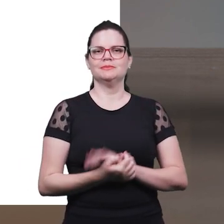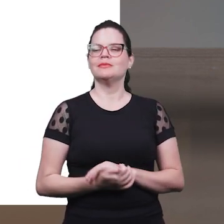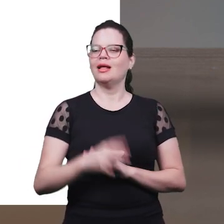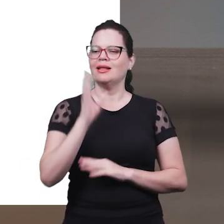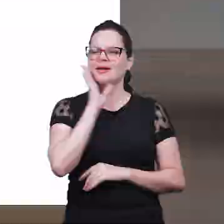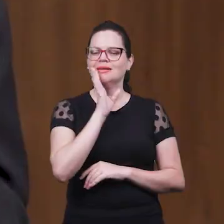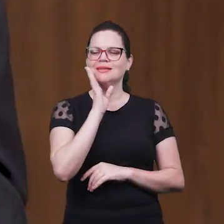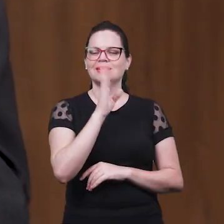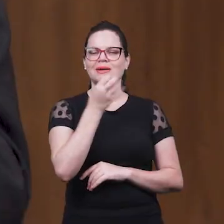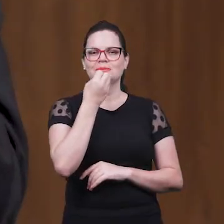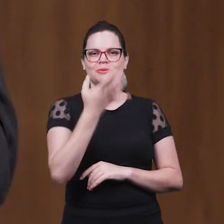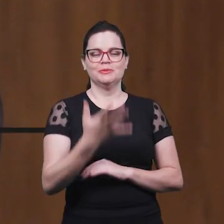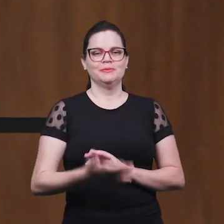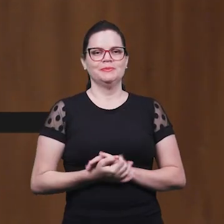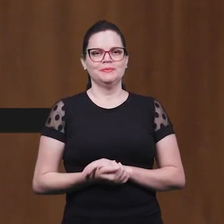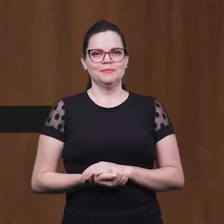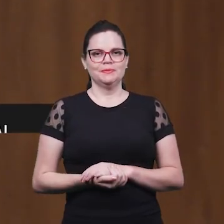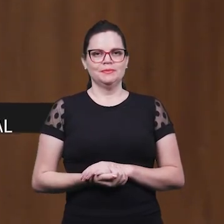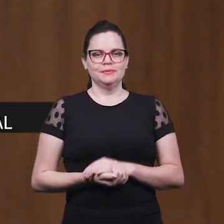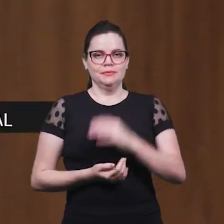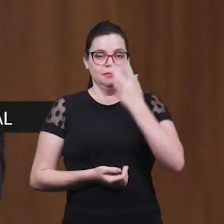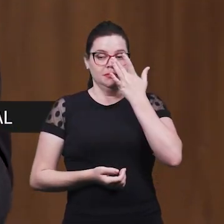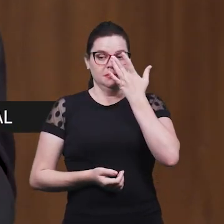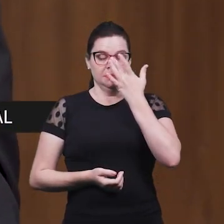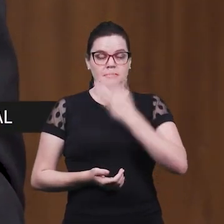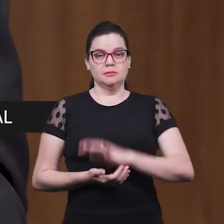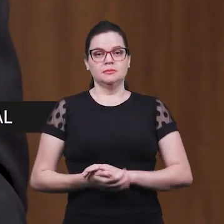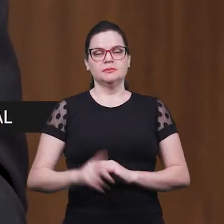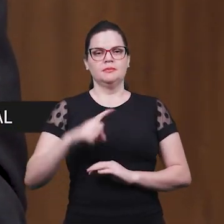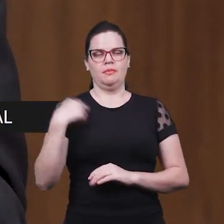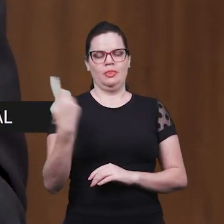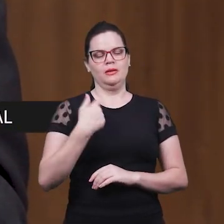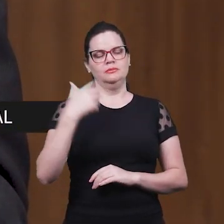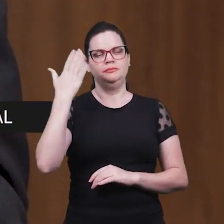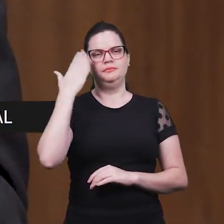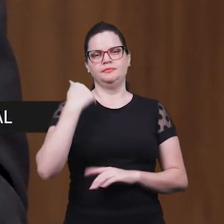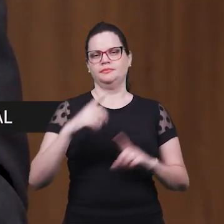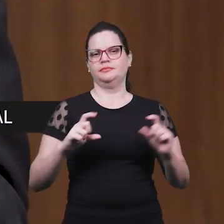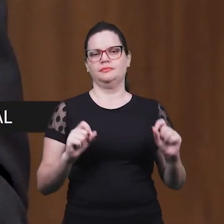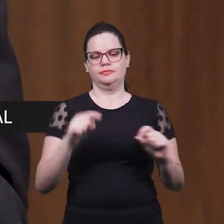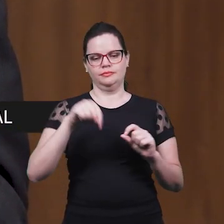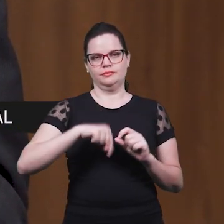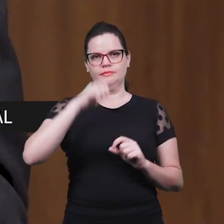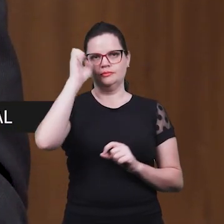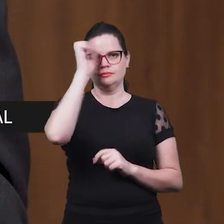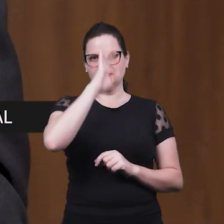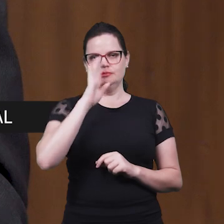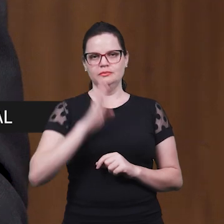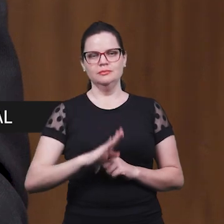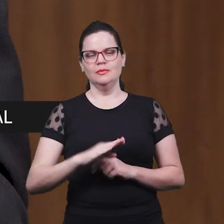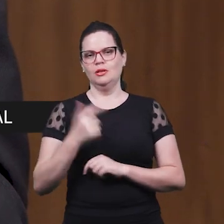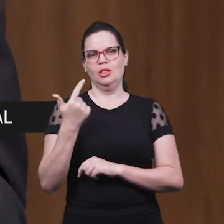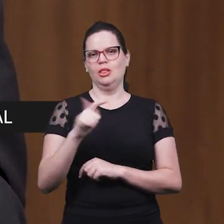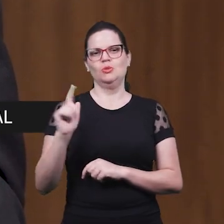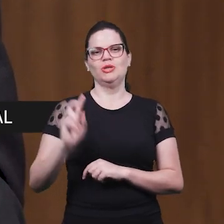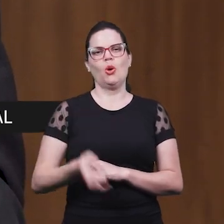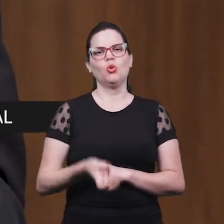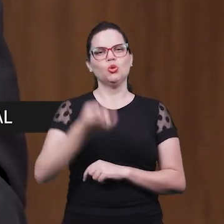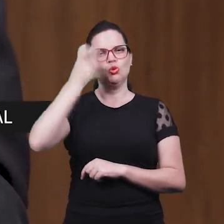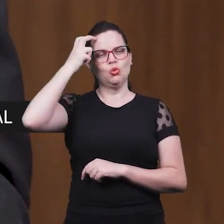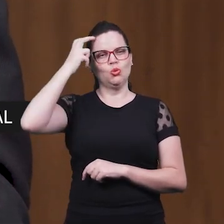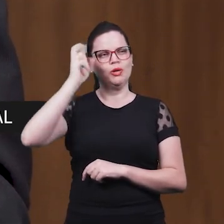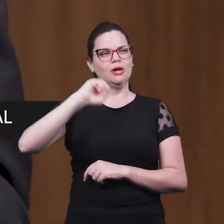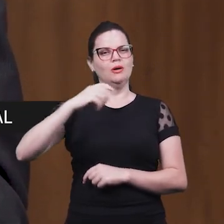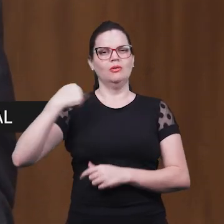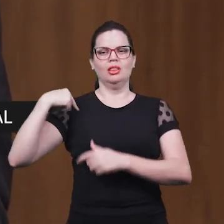bom. Bem, Ernesto, a gente sabe, né, que nosso Brasil, ele não tem uma